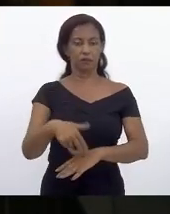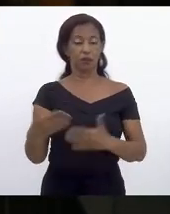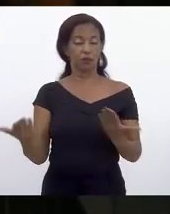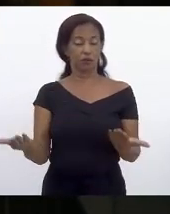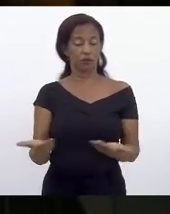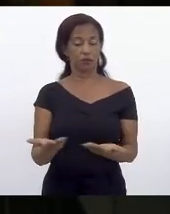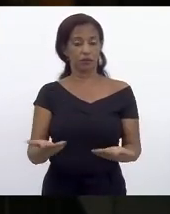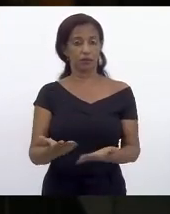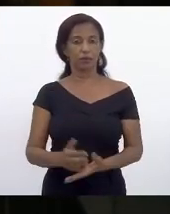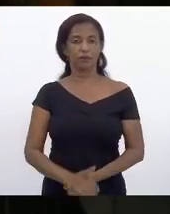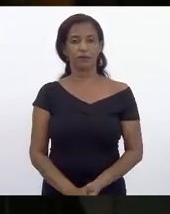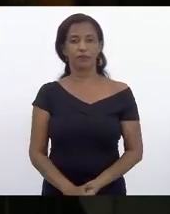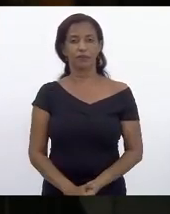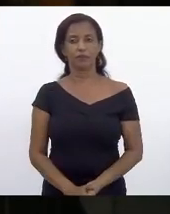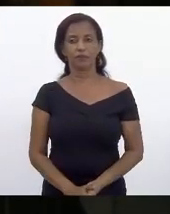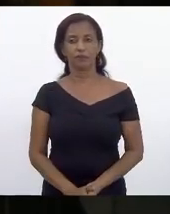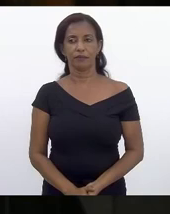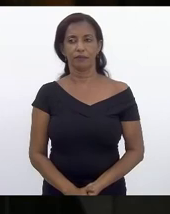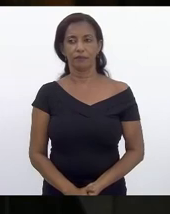hoje